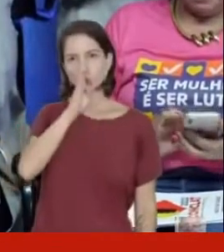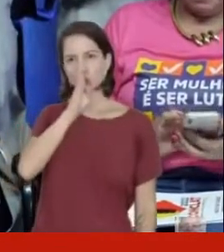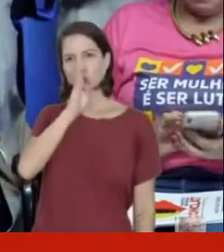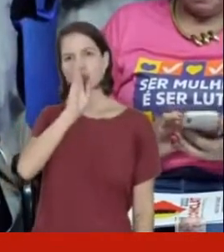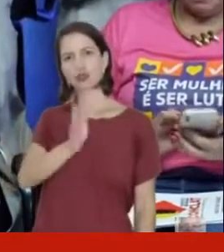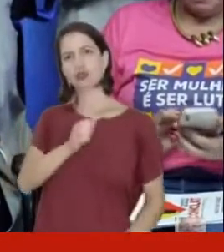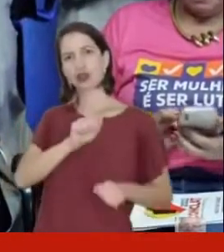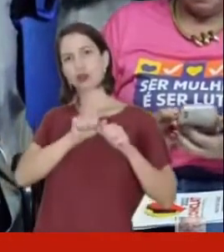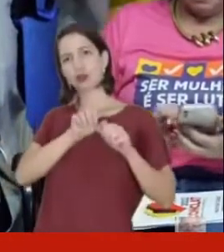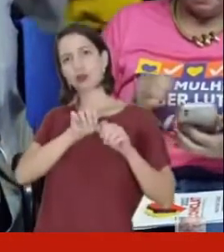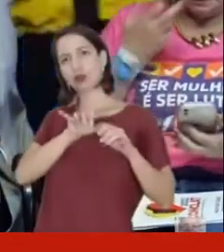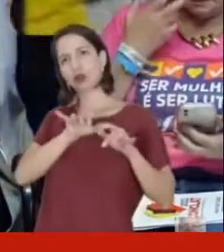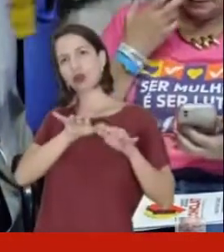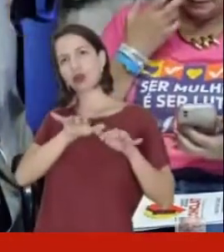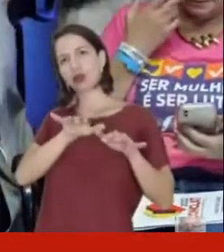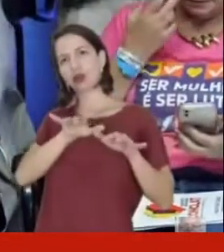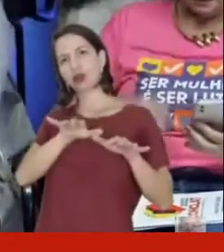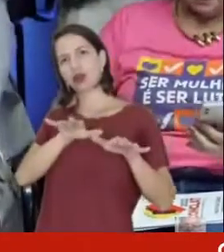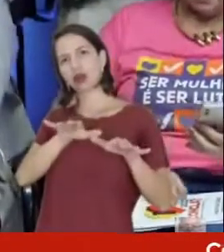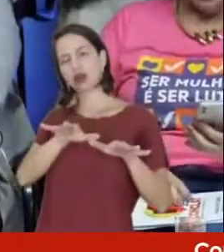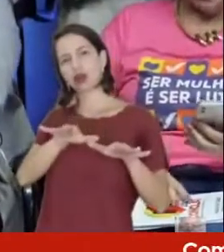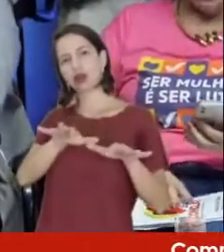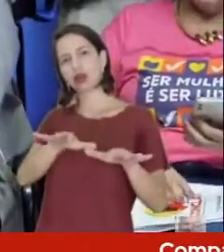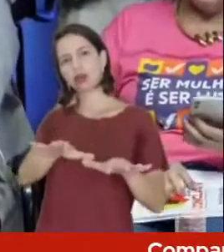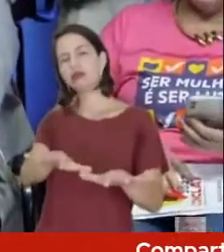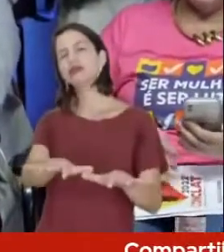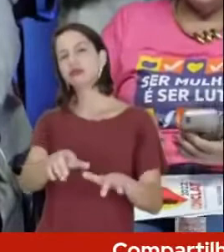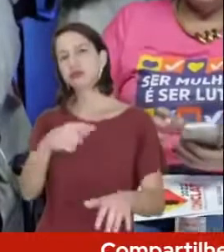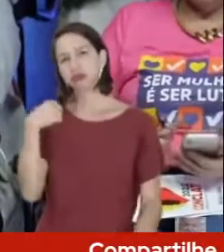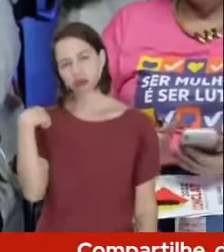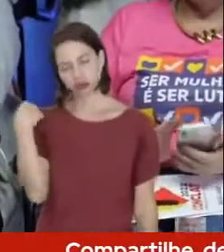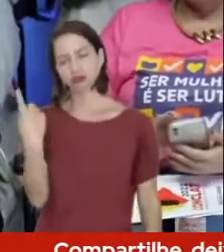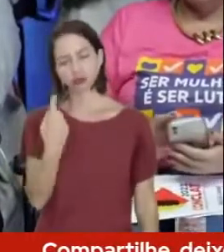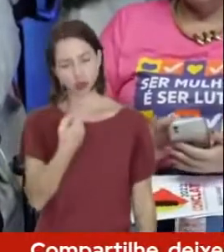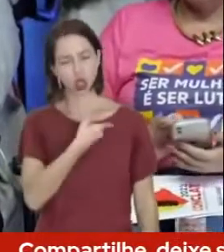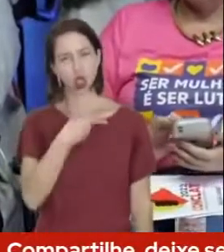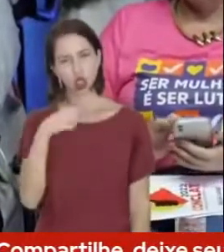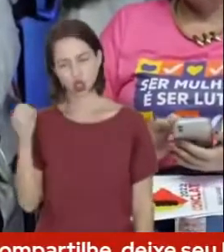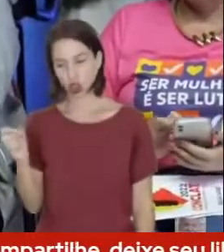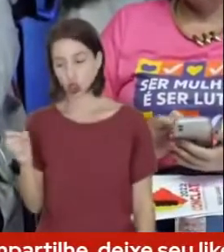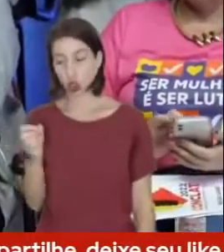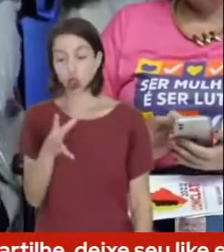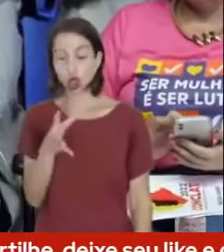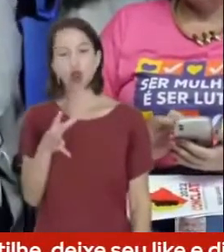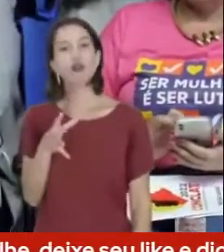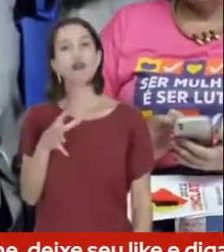Nós, da Nova Central, que vocês conhecem como sendo os amarelinhos,